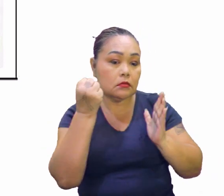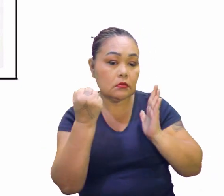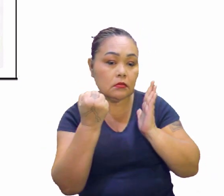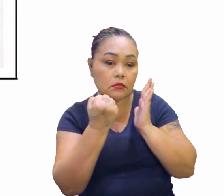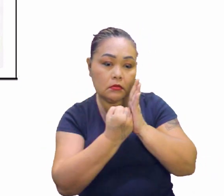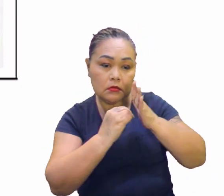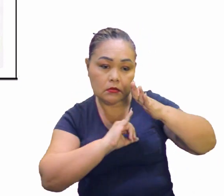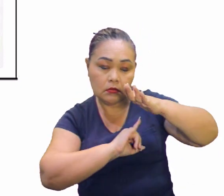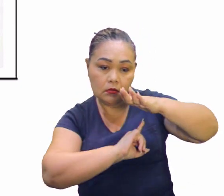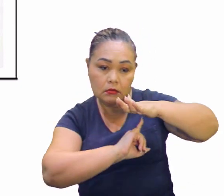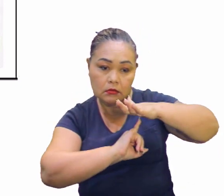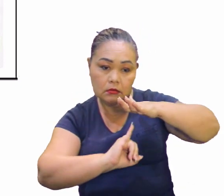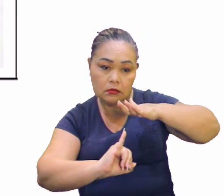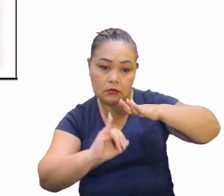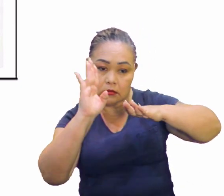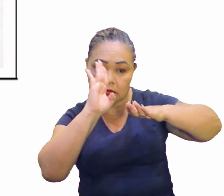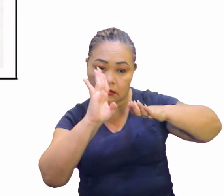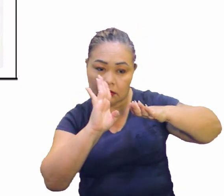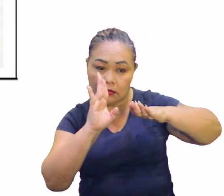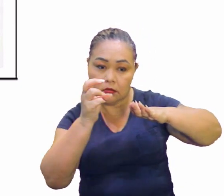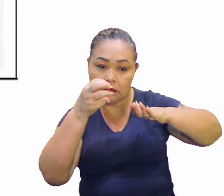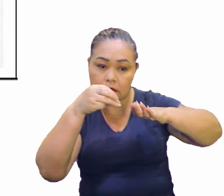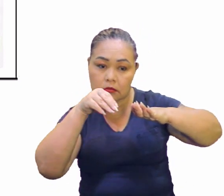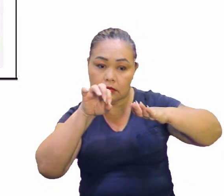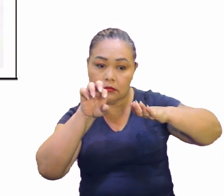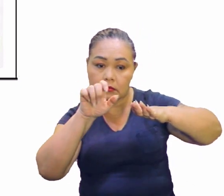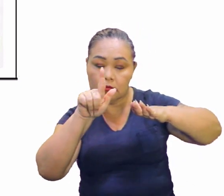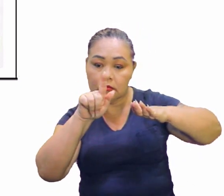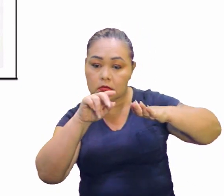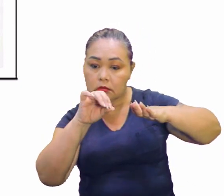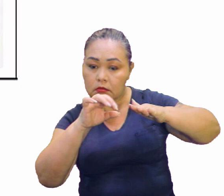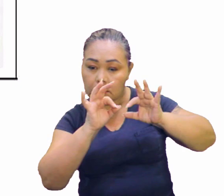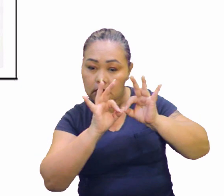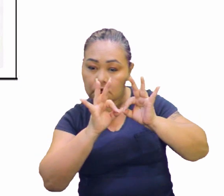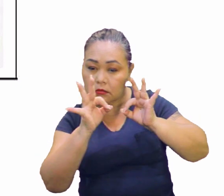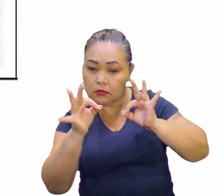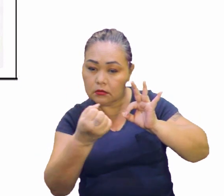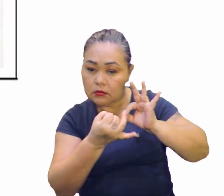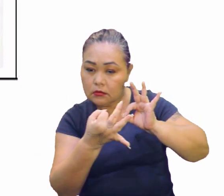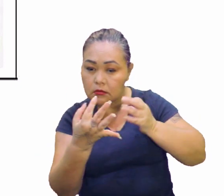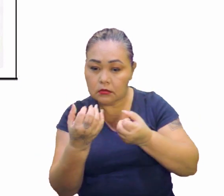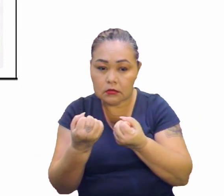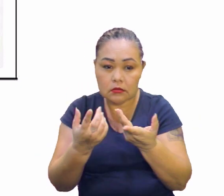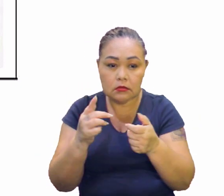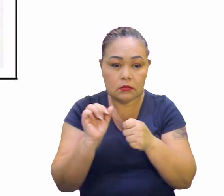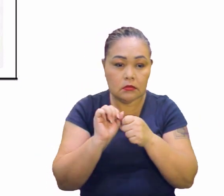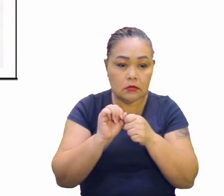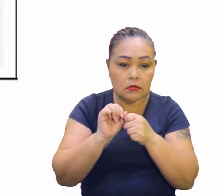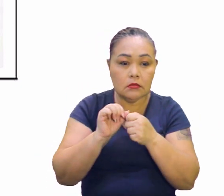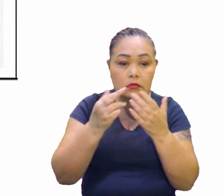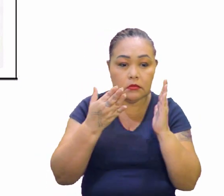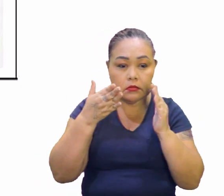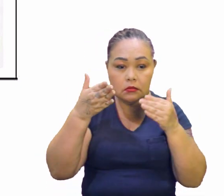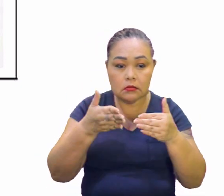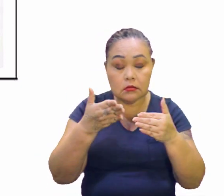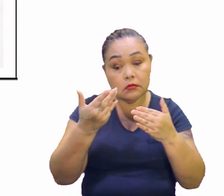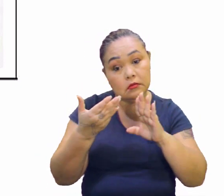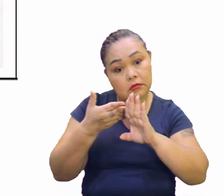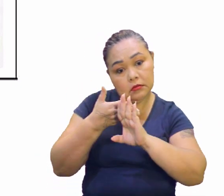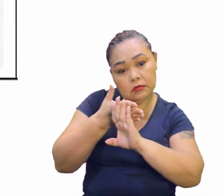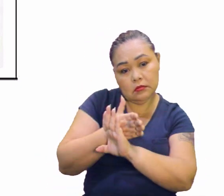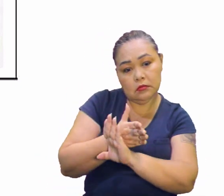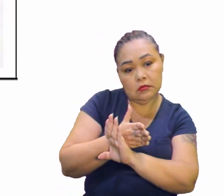e à certificação do Instituto Brasileiro de Metrologia, referenciando-os direta